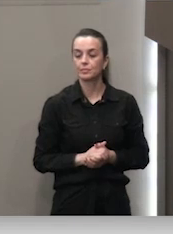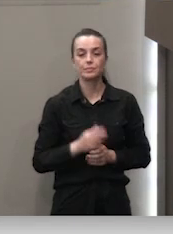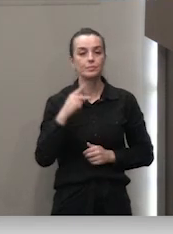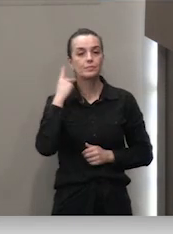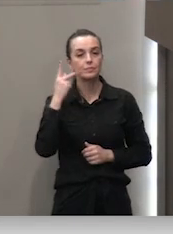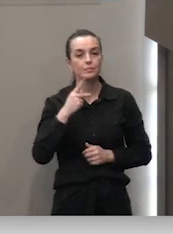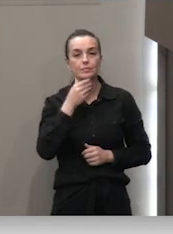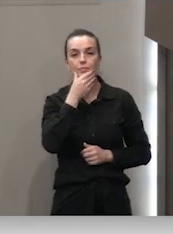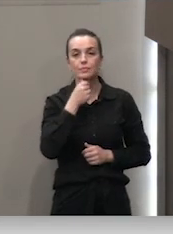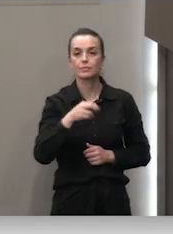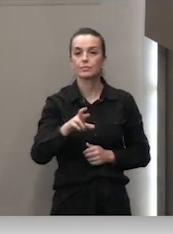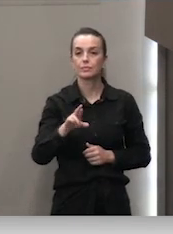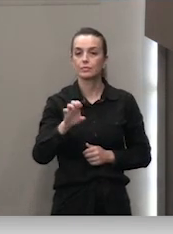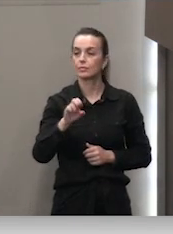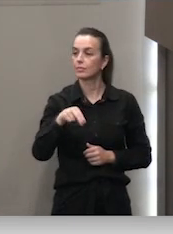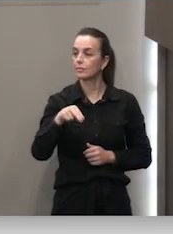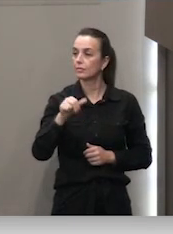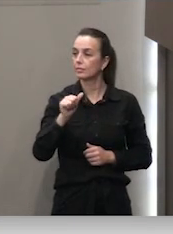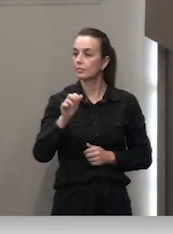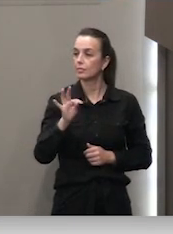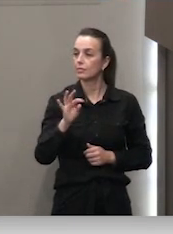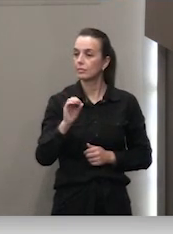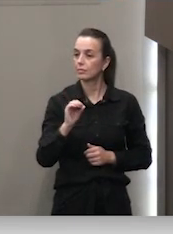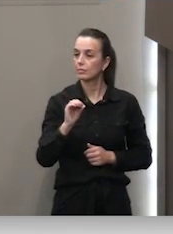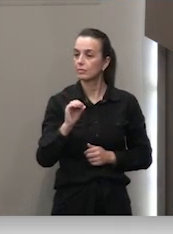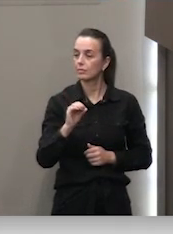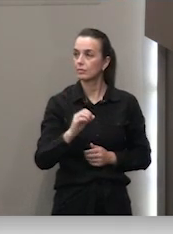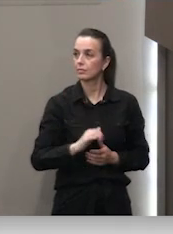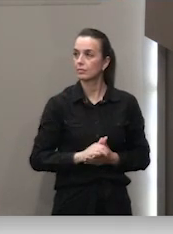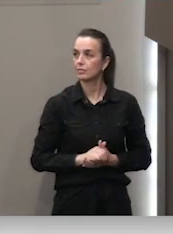Vereador Renato Orlando Checker.